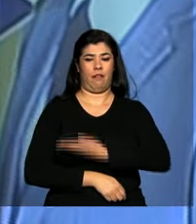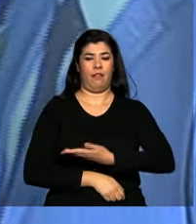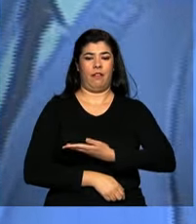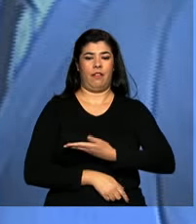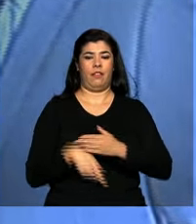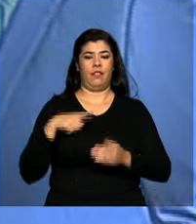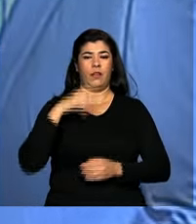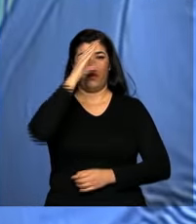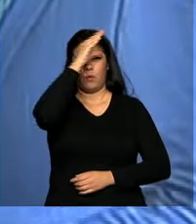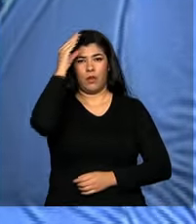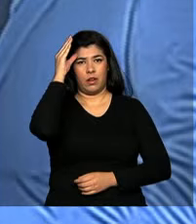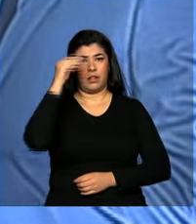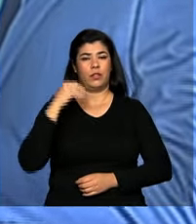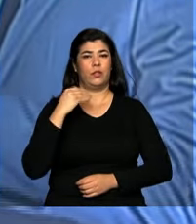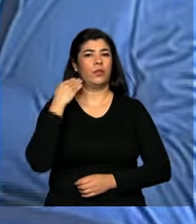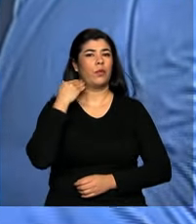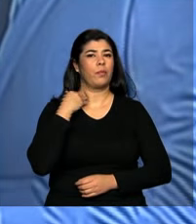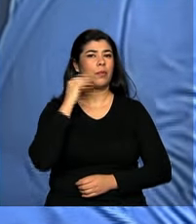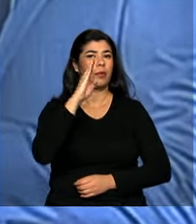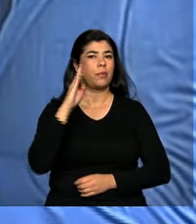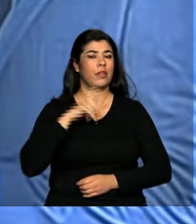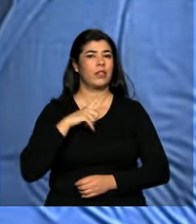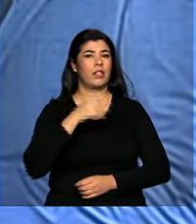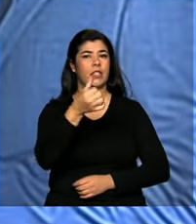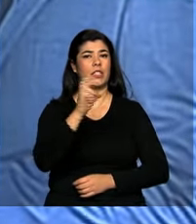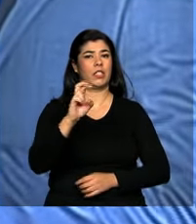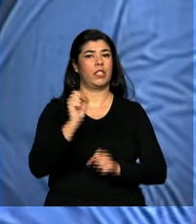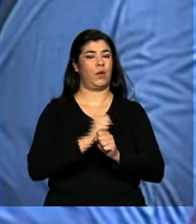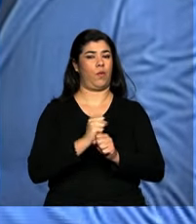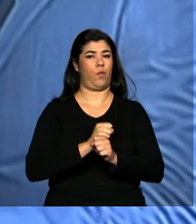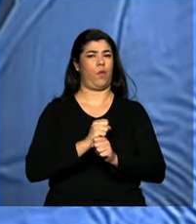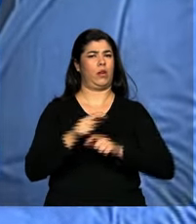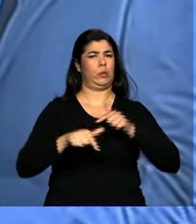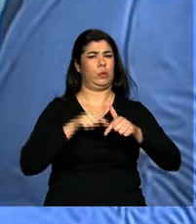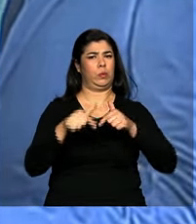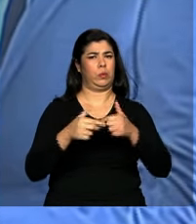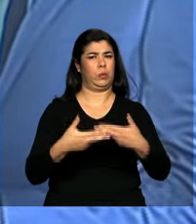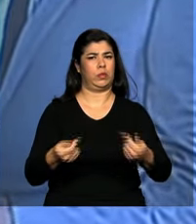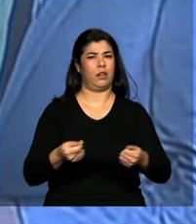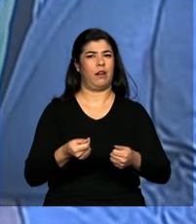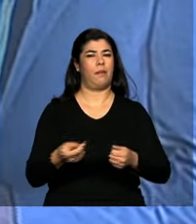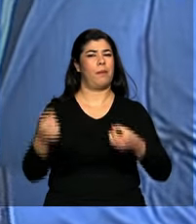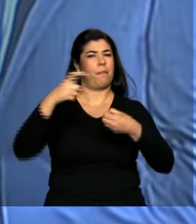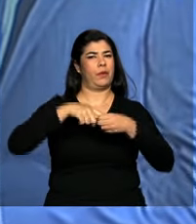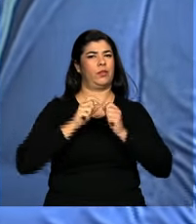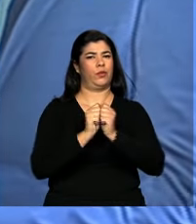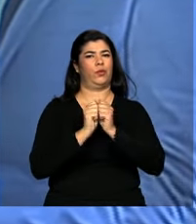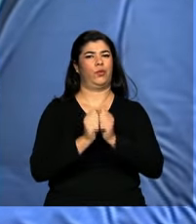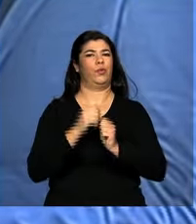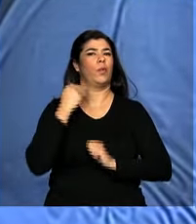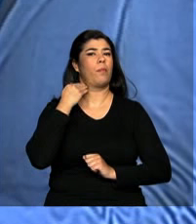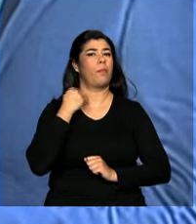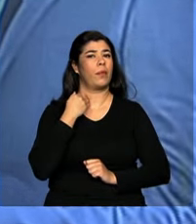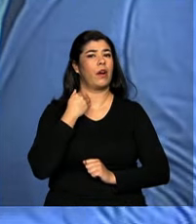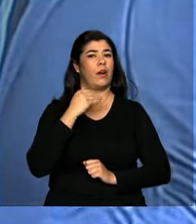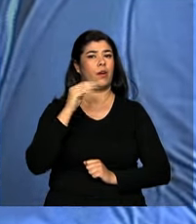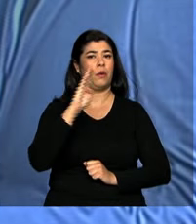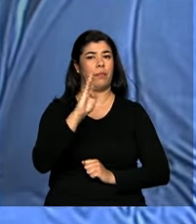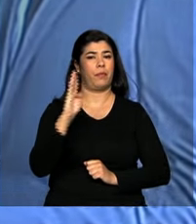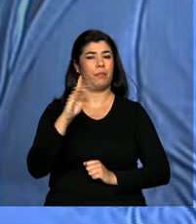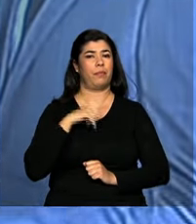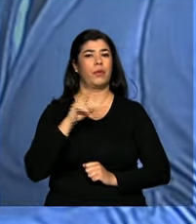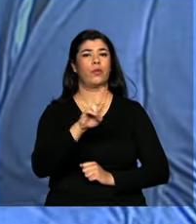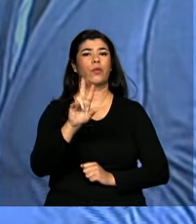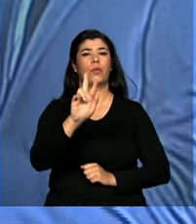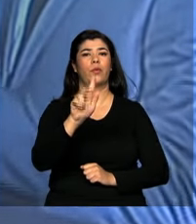com um cliente do Banco do Brasil que está há 65 anos nesse relacionamento fiel, o seu Armando Garcia de Garcia. Seu